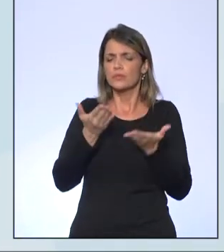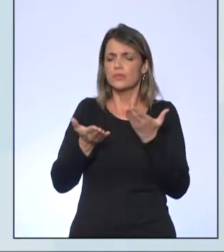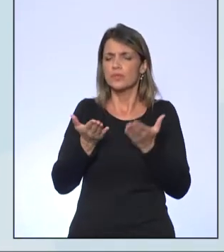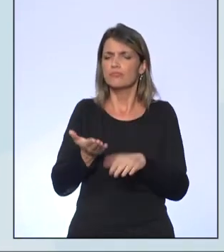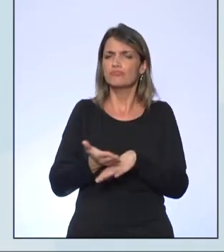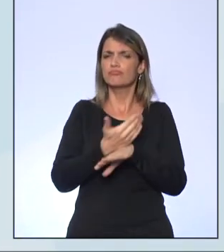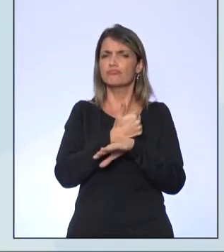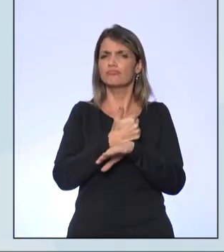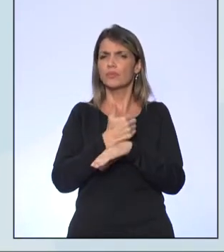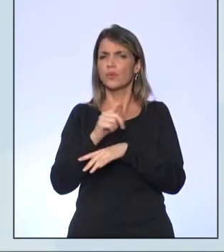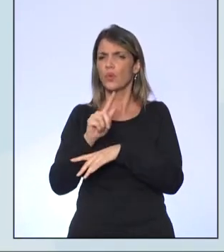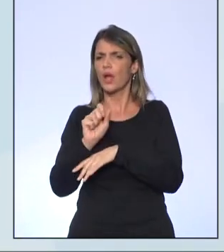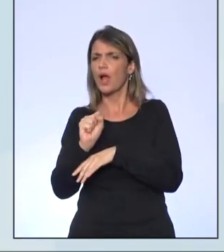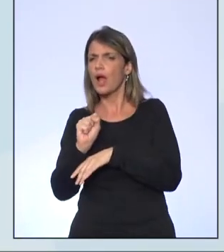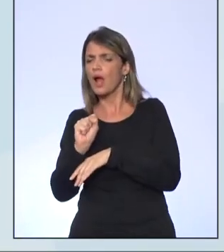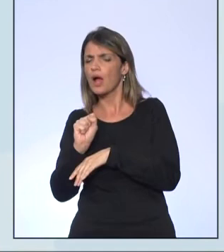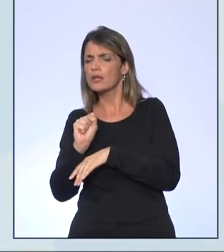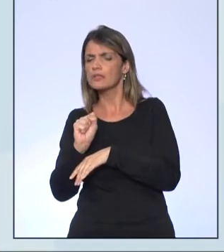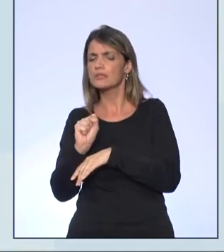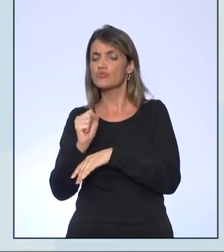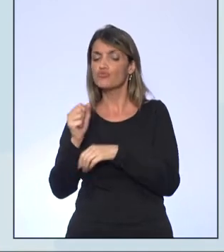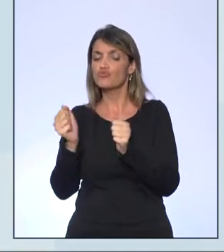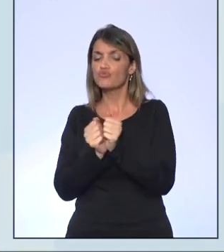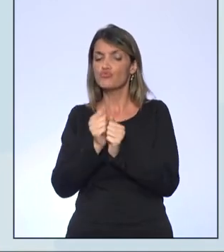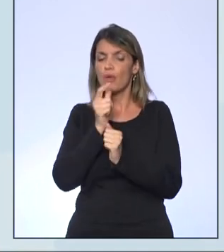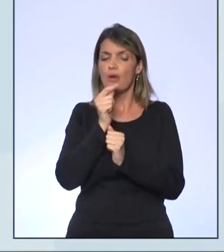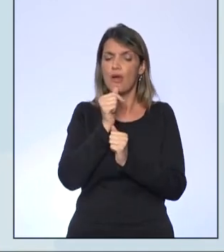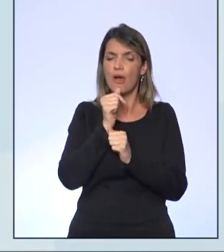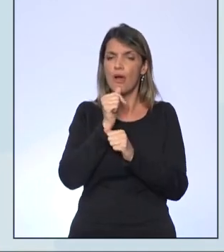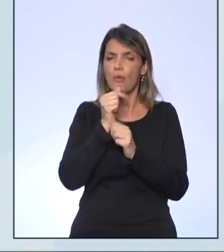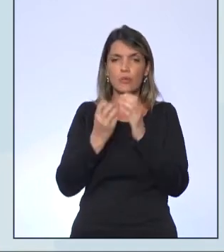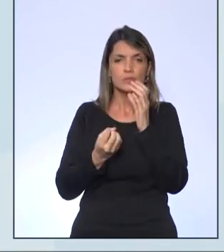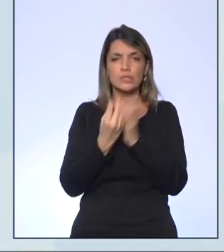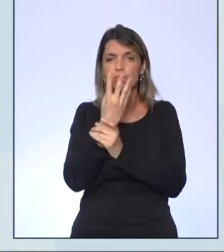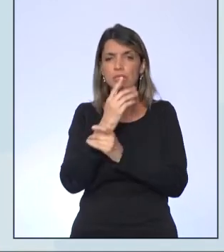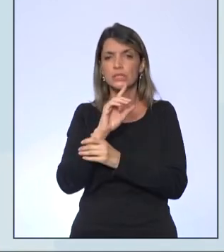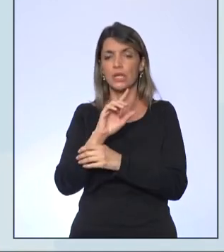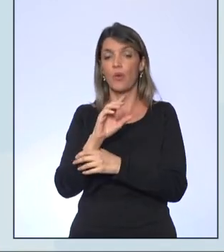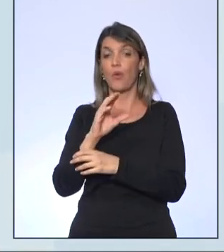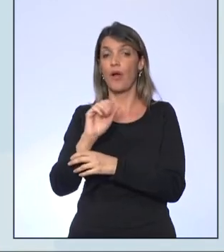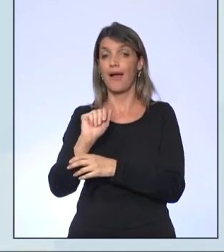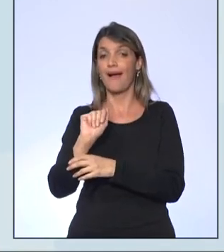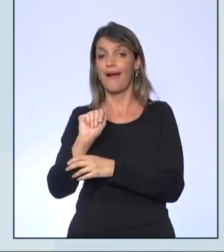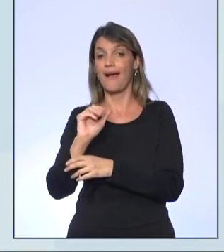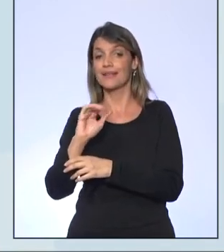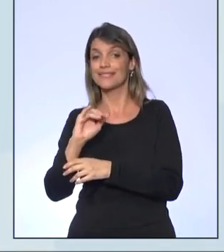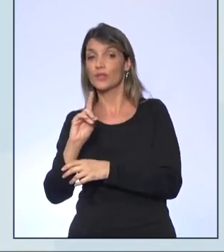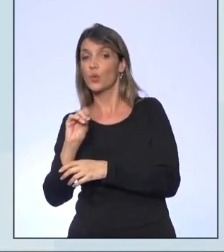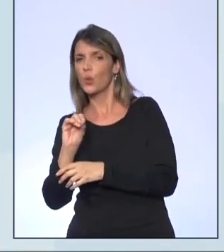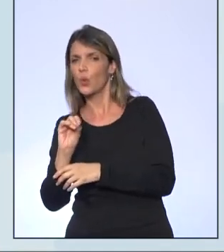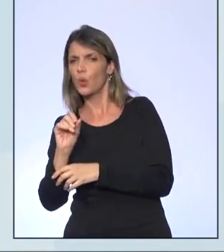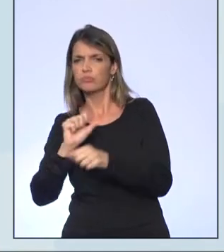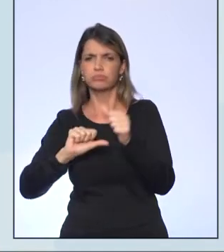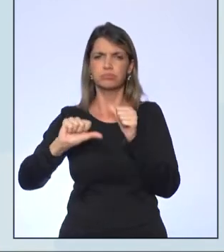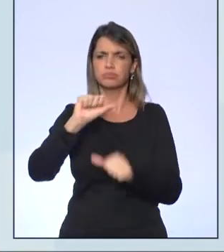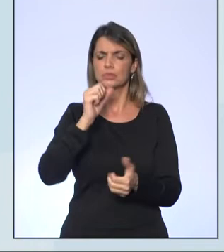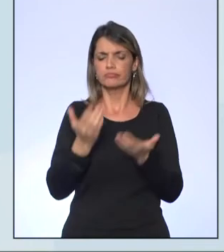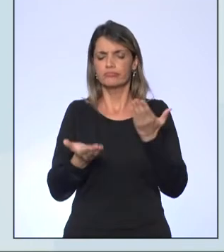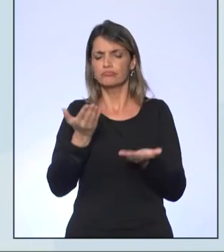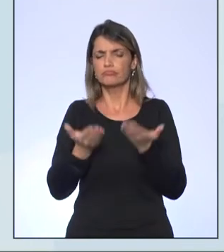anterior, que é do gás carbônico com a água, que forma o ácido, do ácido que forma o gás carbônico e a água, a alteração desse